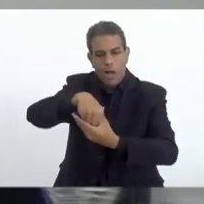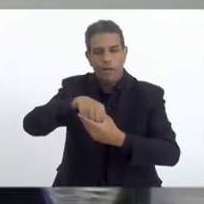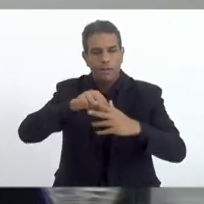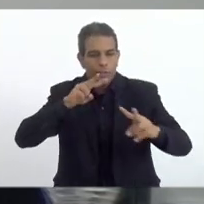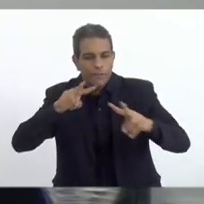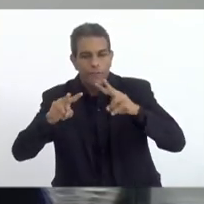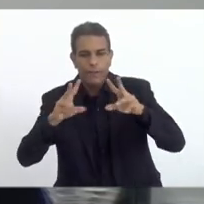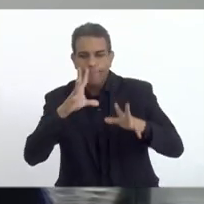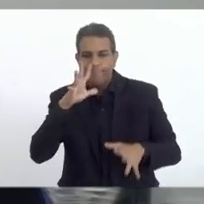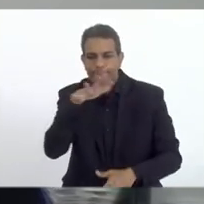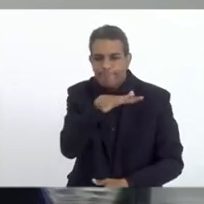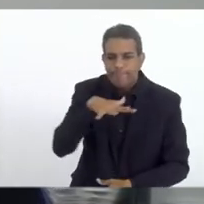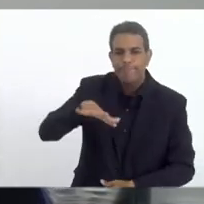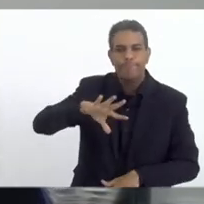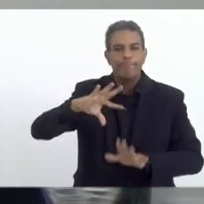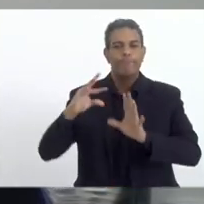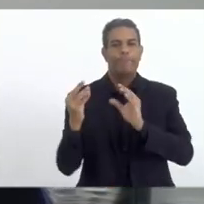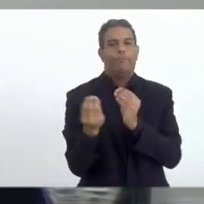observou, algumas